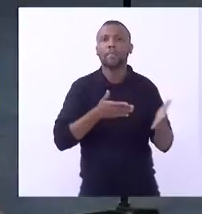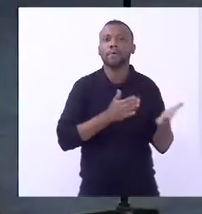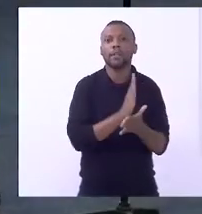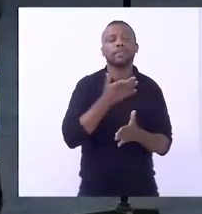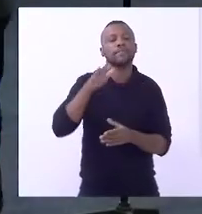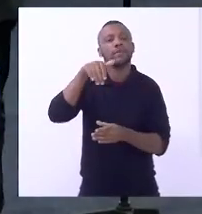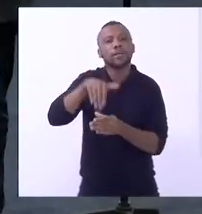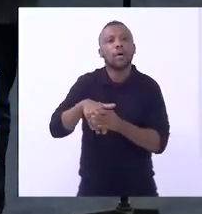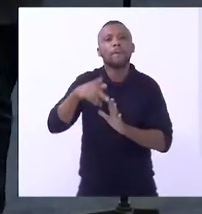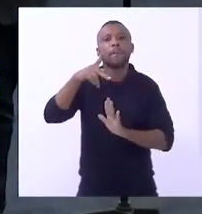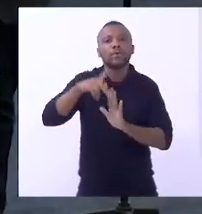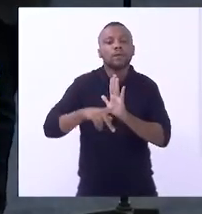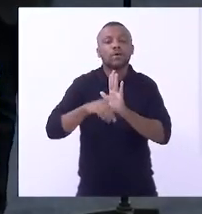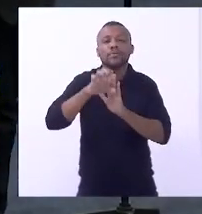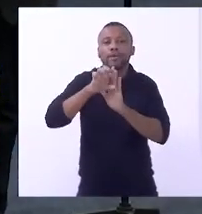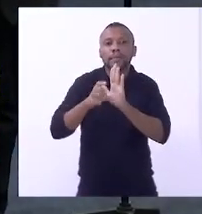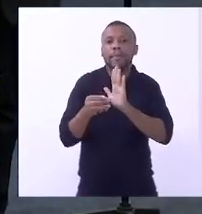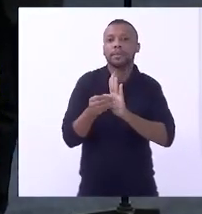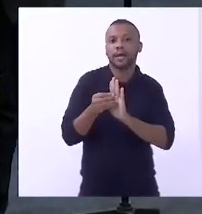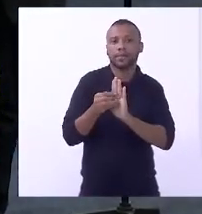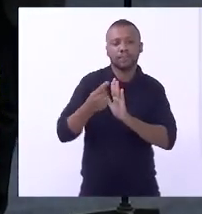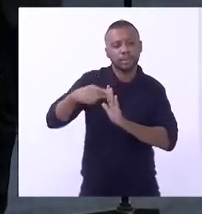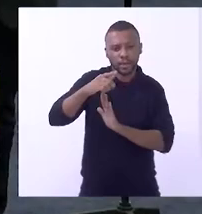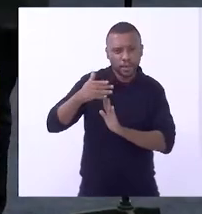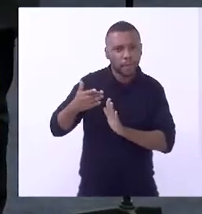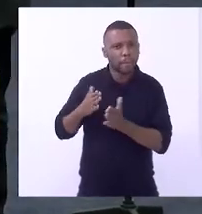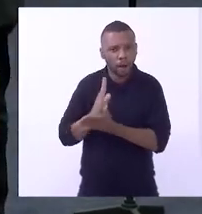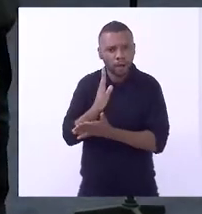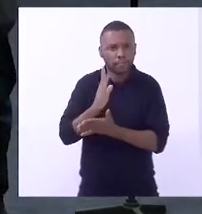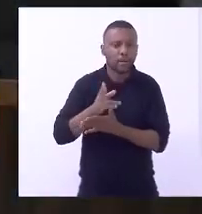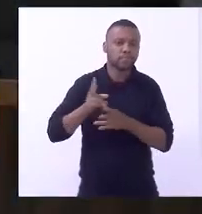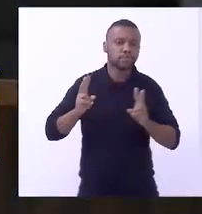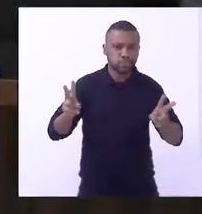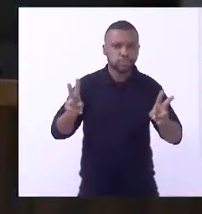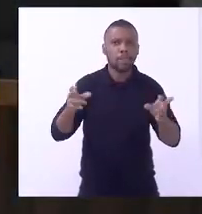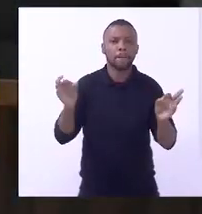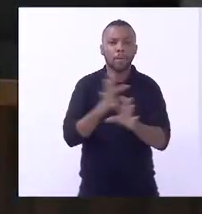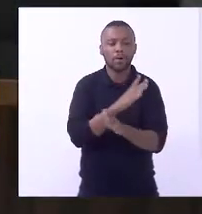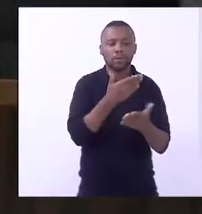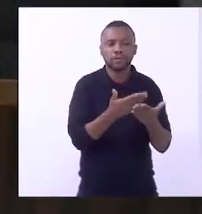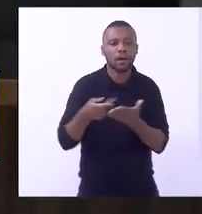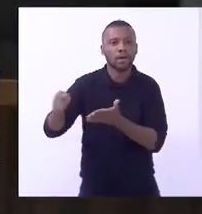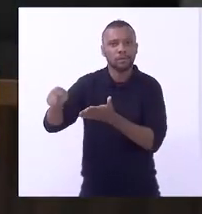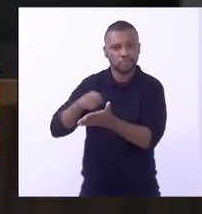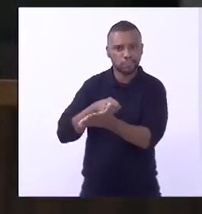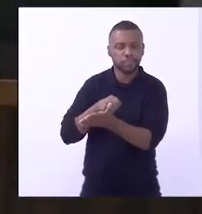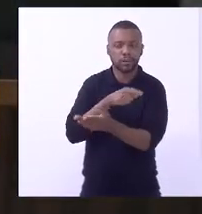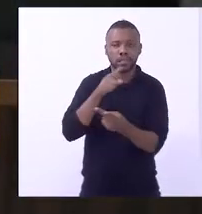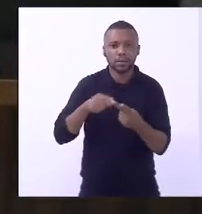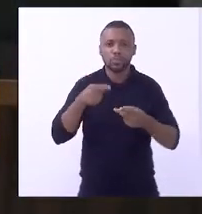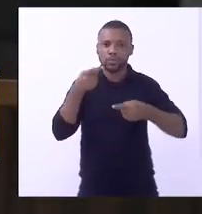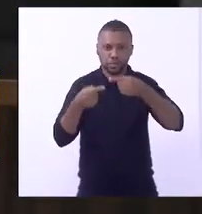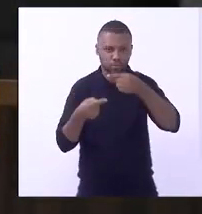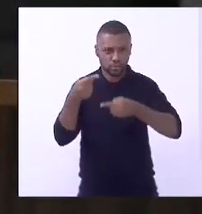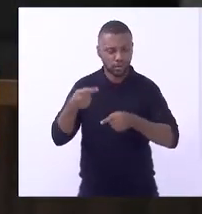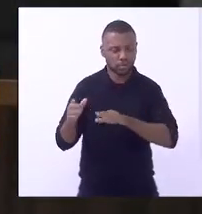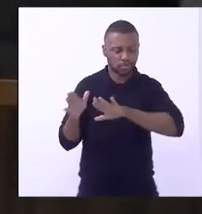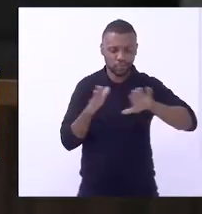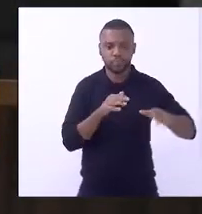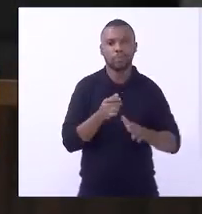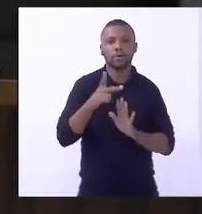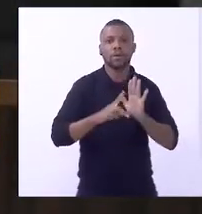votação, projeto assim emendado. Senhores que aprovam, permaneçam como estão, aprovado. Vai a redação do vencido para a segunda discussão. Projeto de